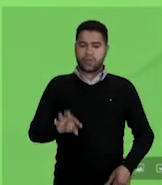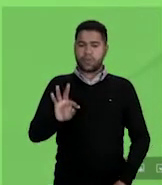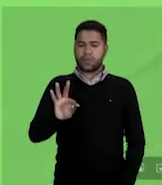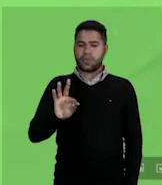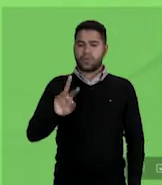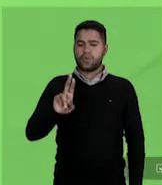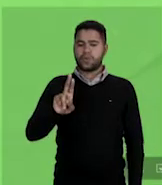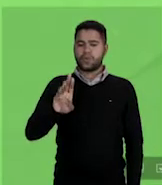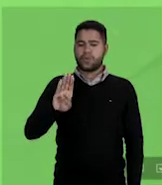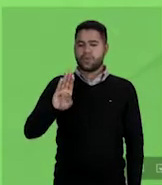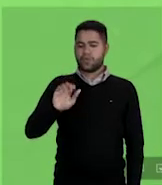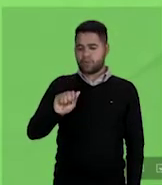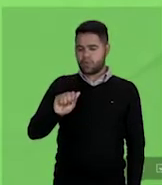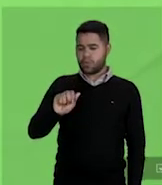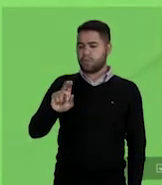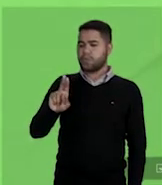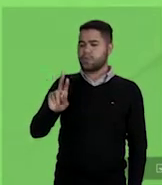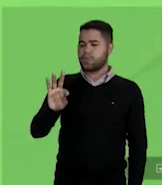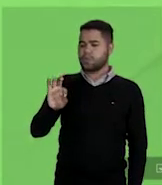uterinas.